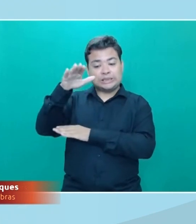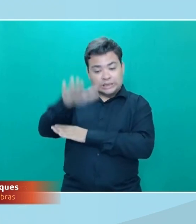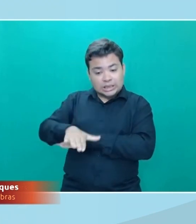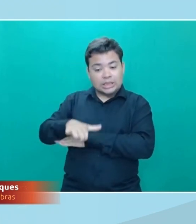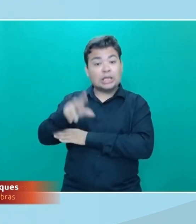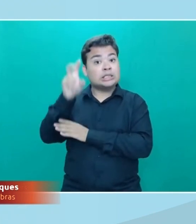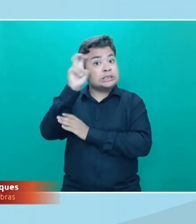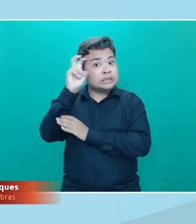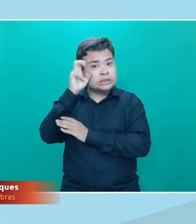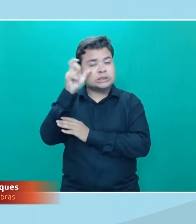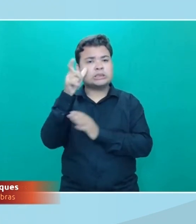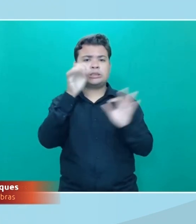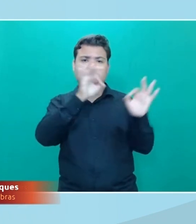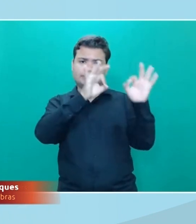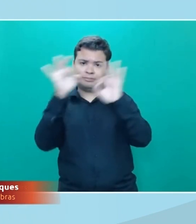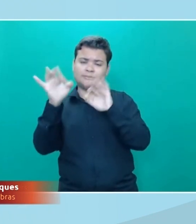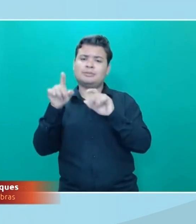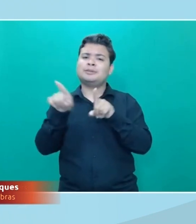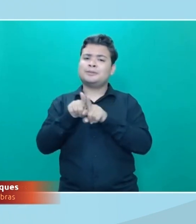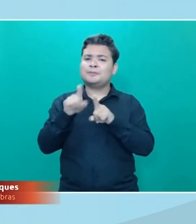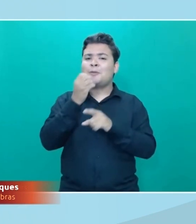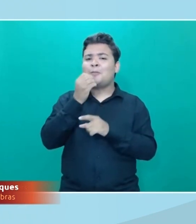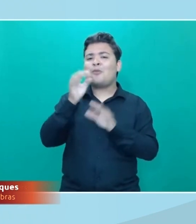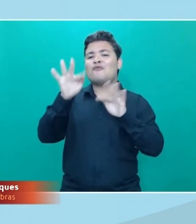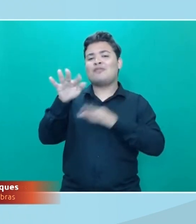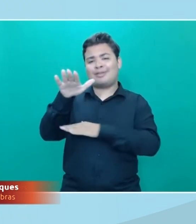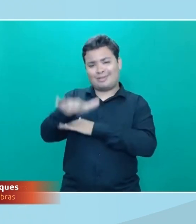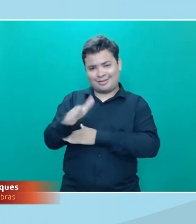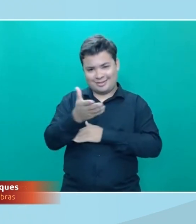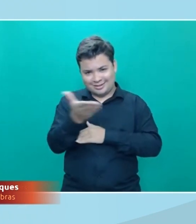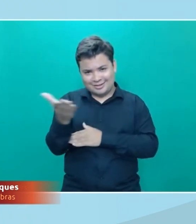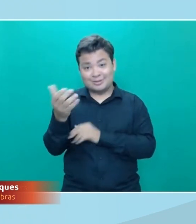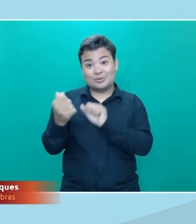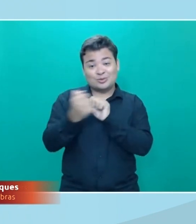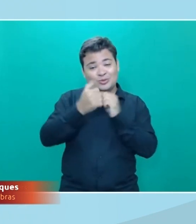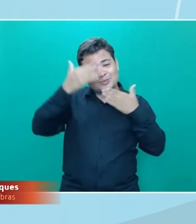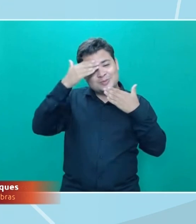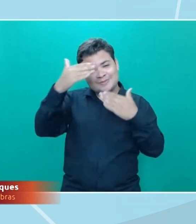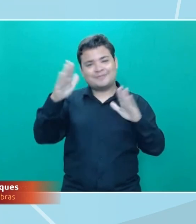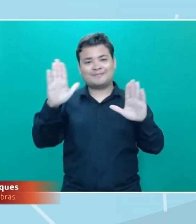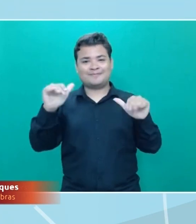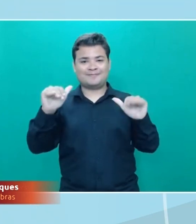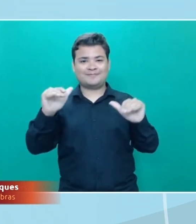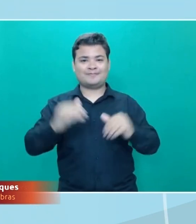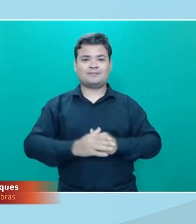claro que tenha um bom fim de tarde. Muito obrigada pela companhia e até mais.